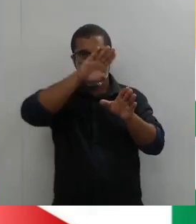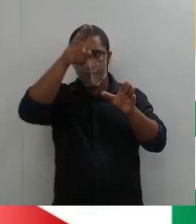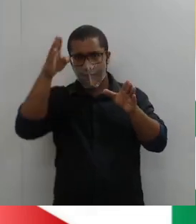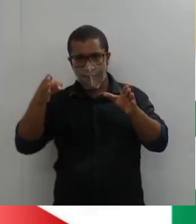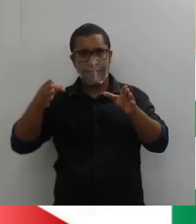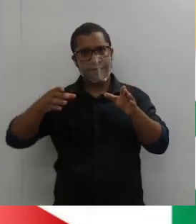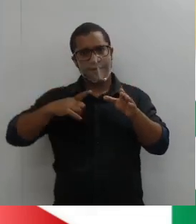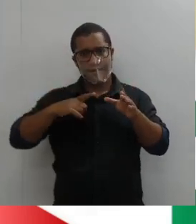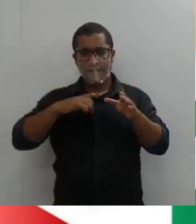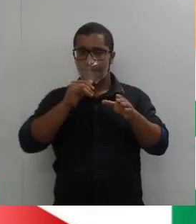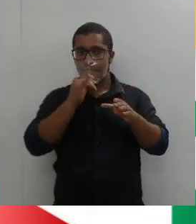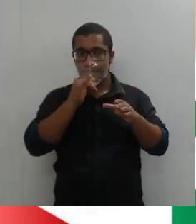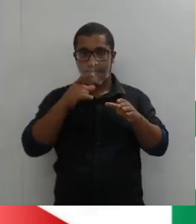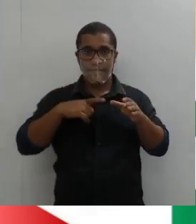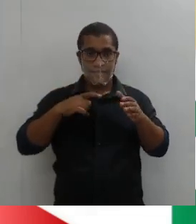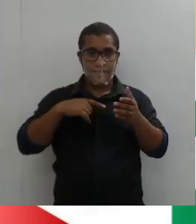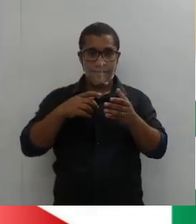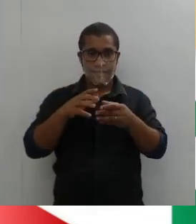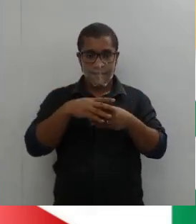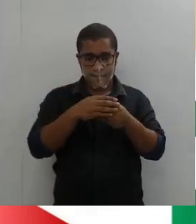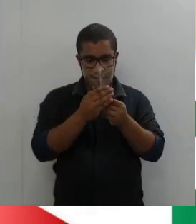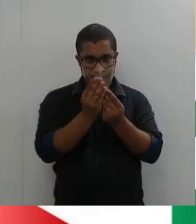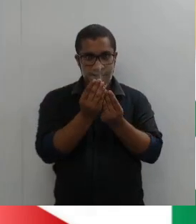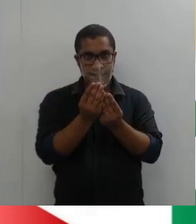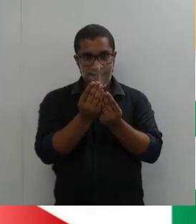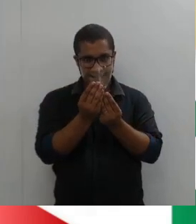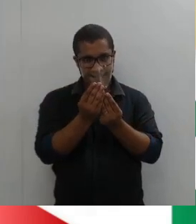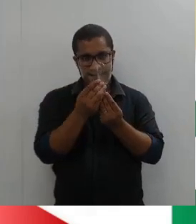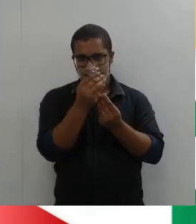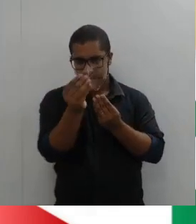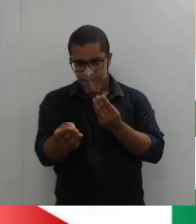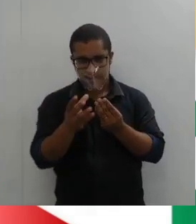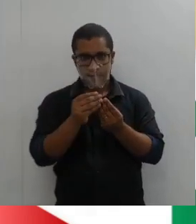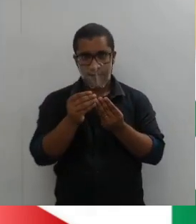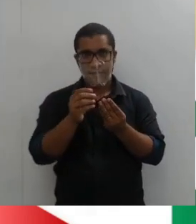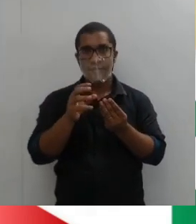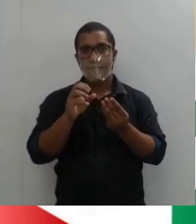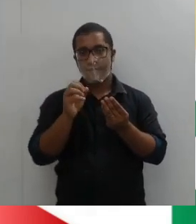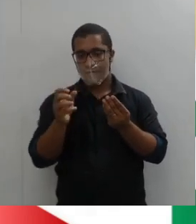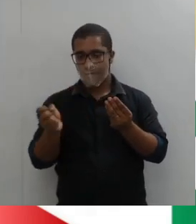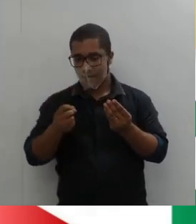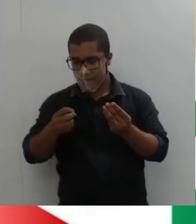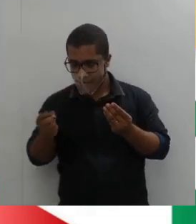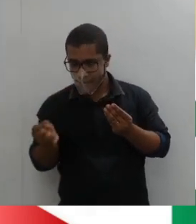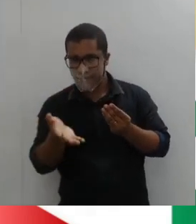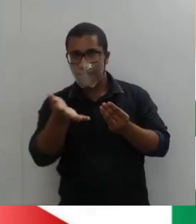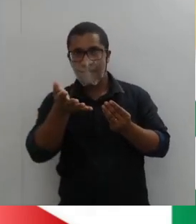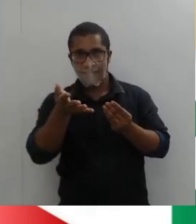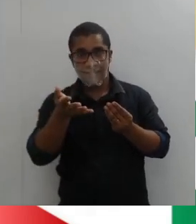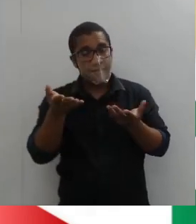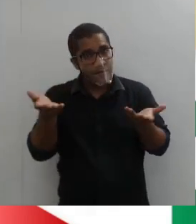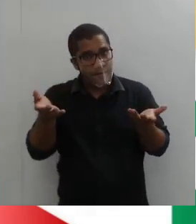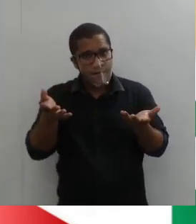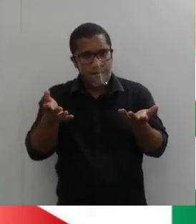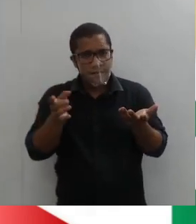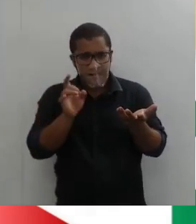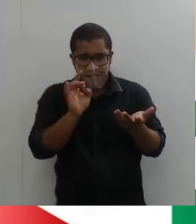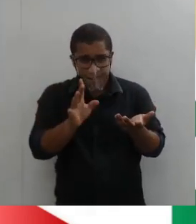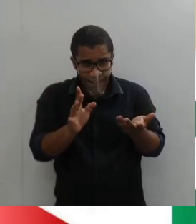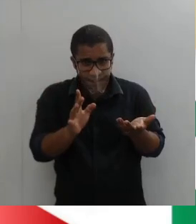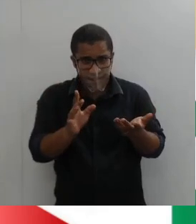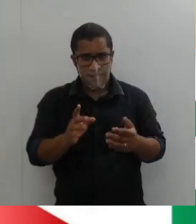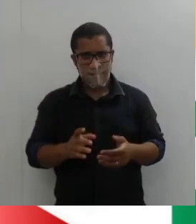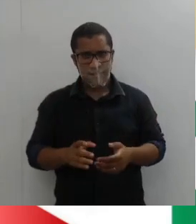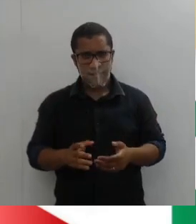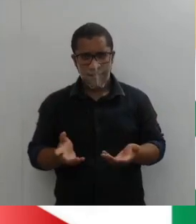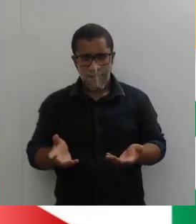os tradicionais baralhos de cartas e dados, mas não se resume só isso. Poxa, professora, eu achei